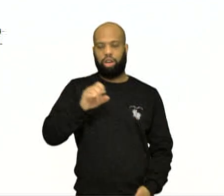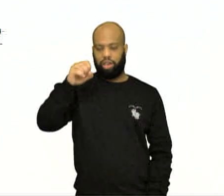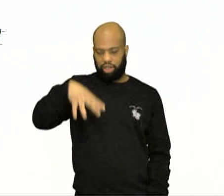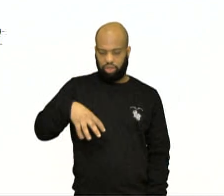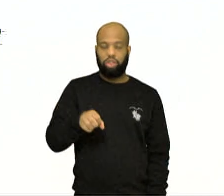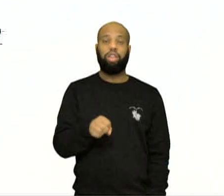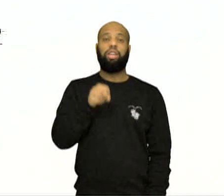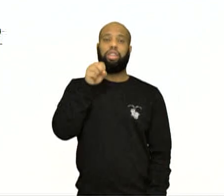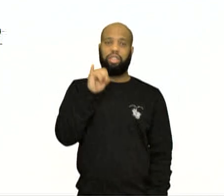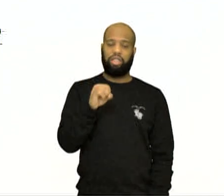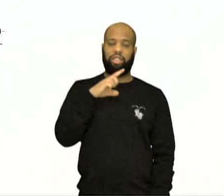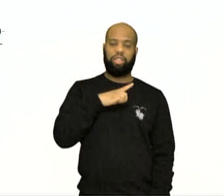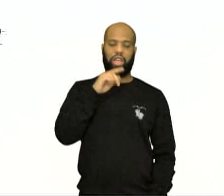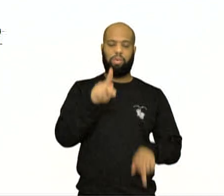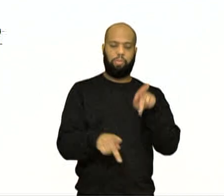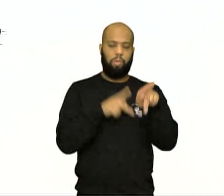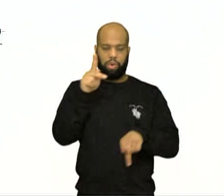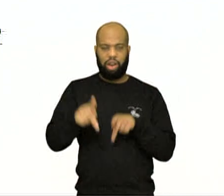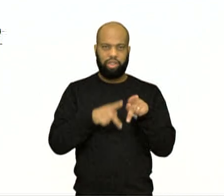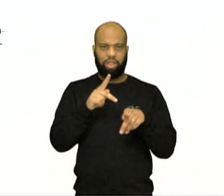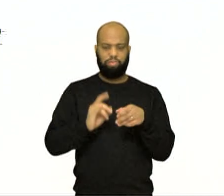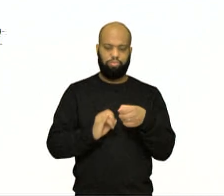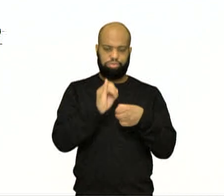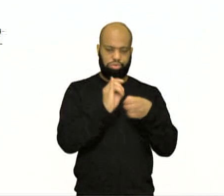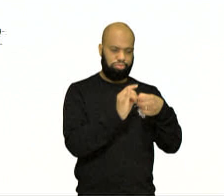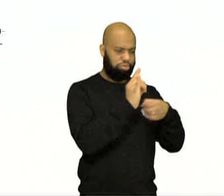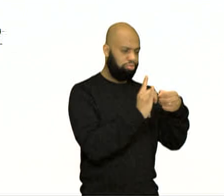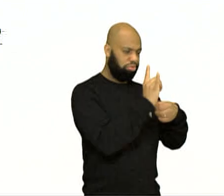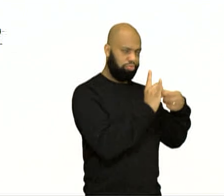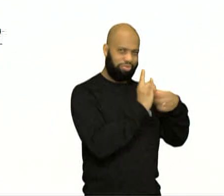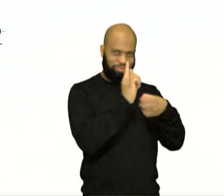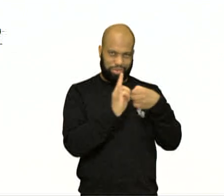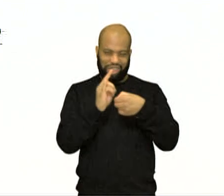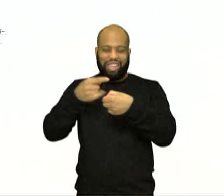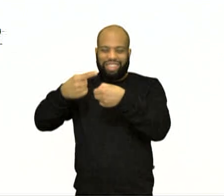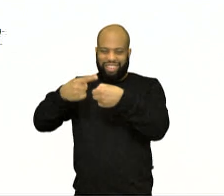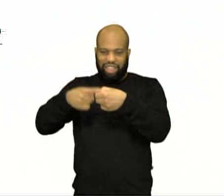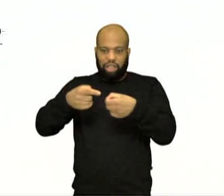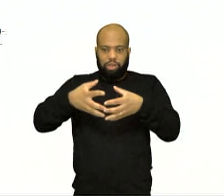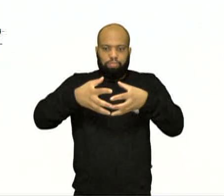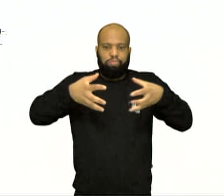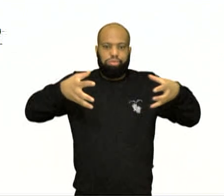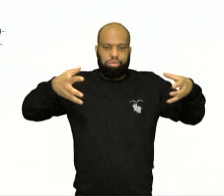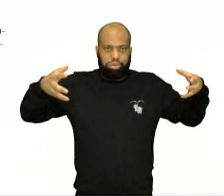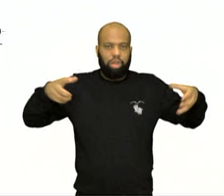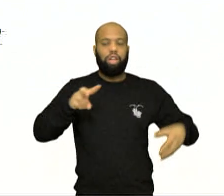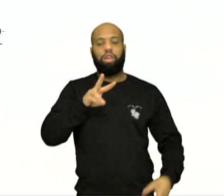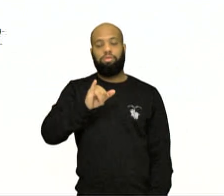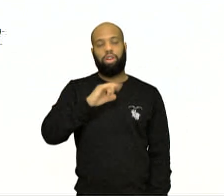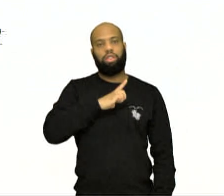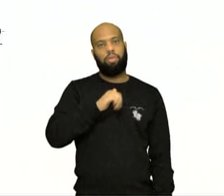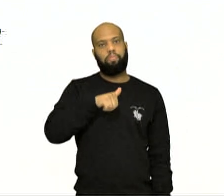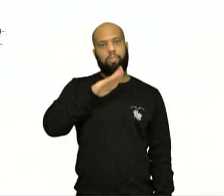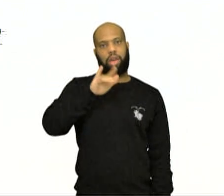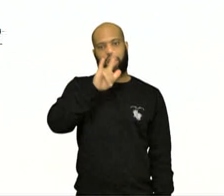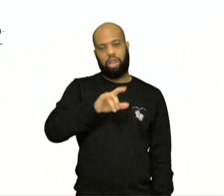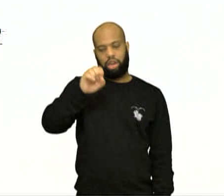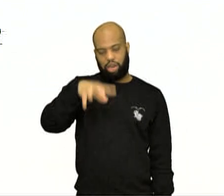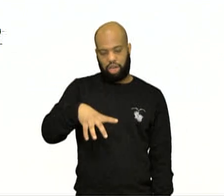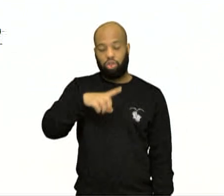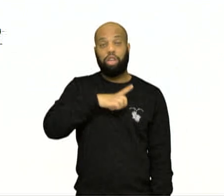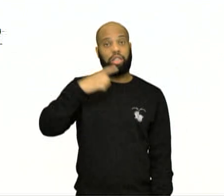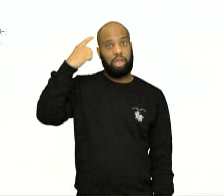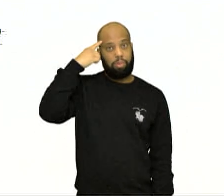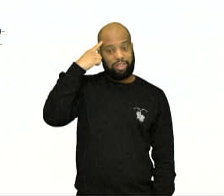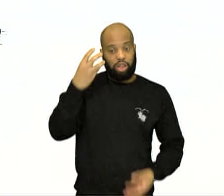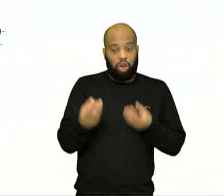a população urbana aumentando, consequentemente, eu vou ter uma produção maior de lixo. E aí tem que se pensar na